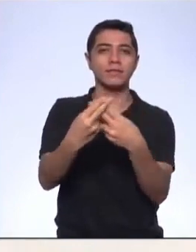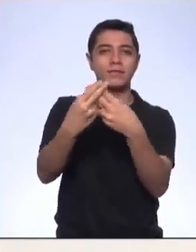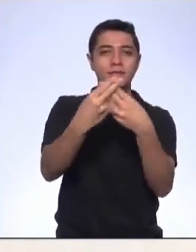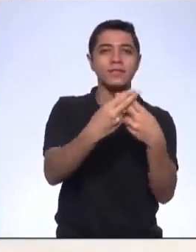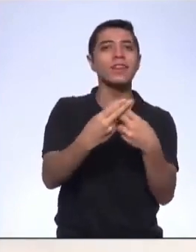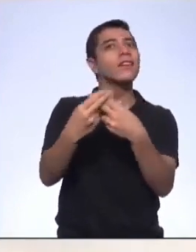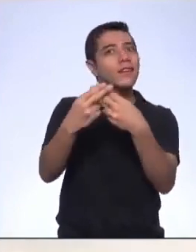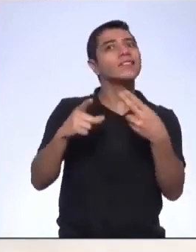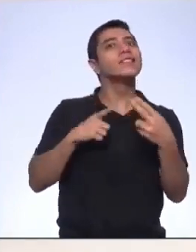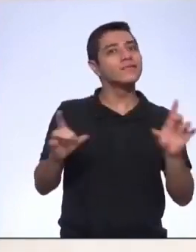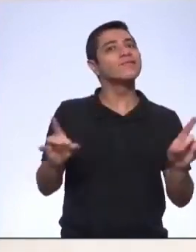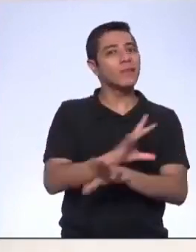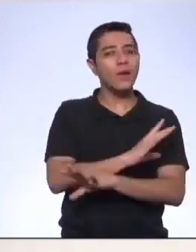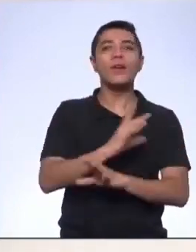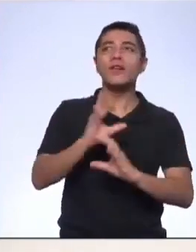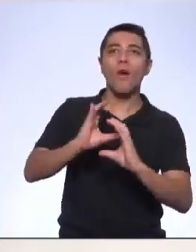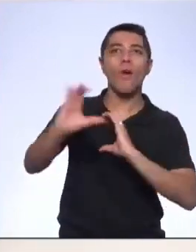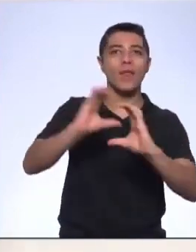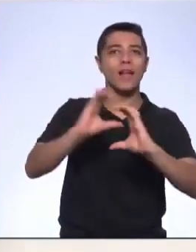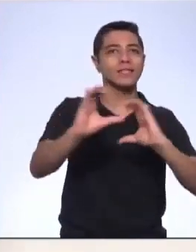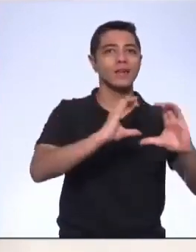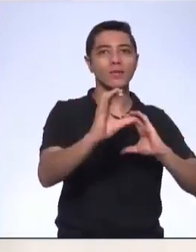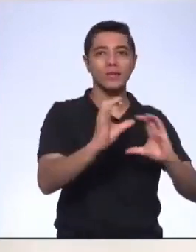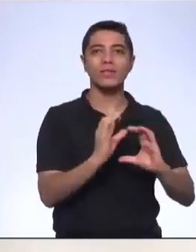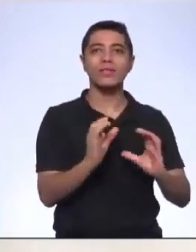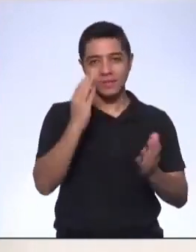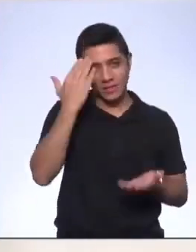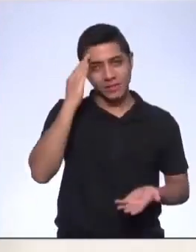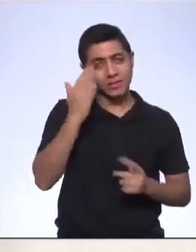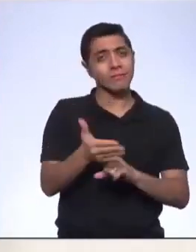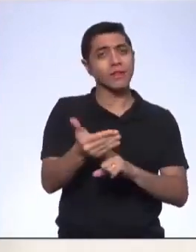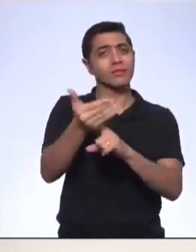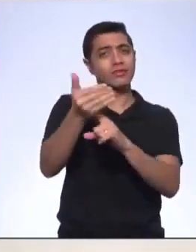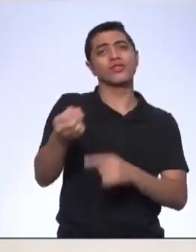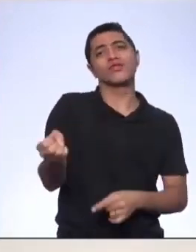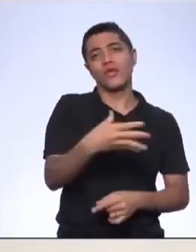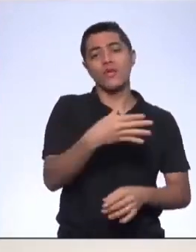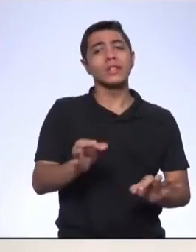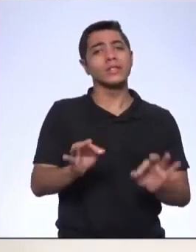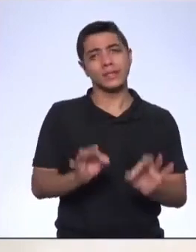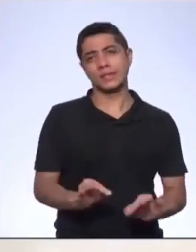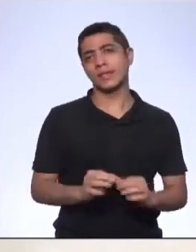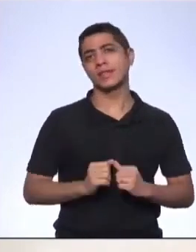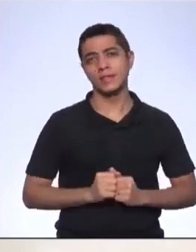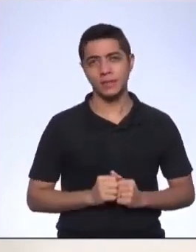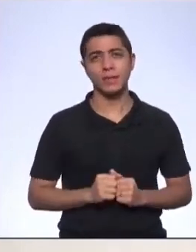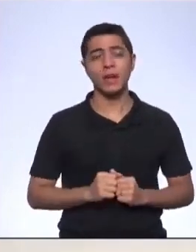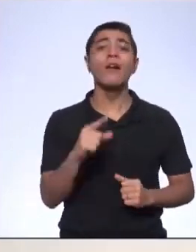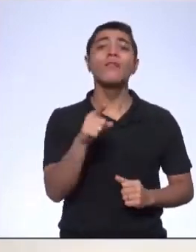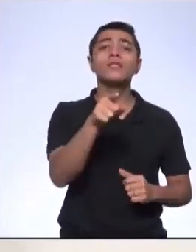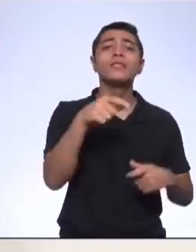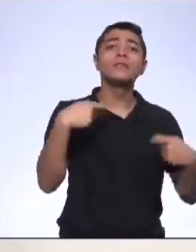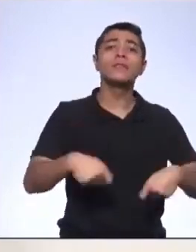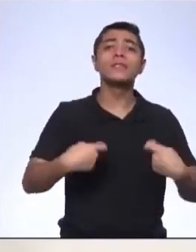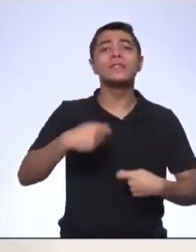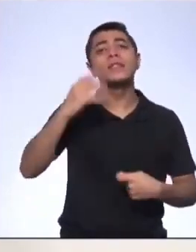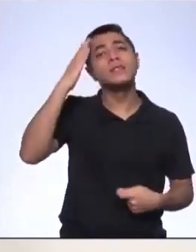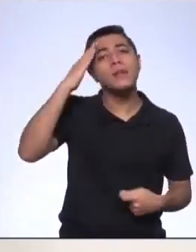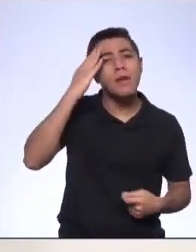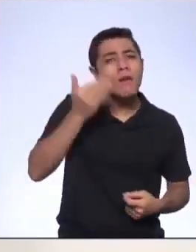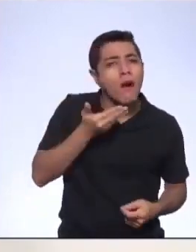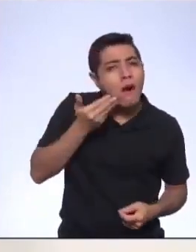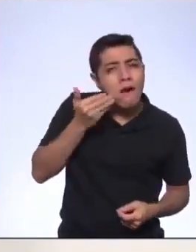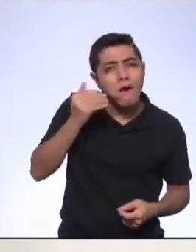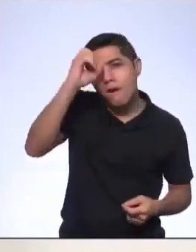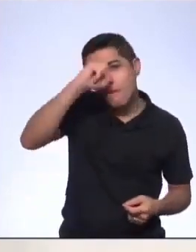comunicando. Então, esse tipo de coisa, esse tipo de discernimento e essa firmeza que você tem de argumentos e